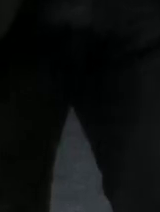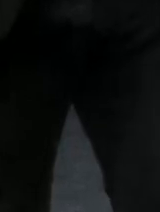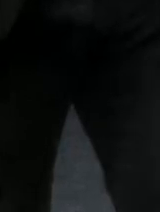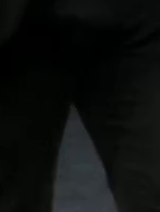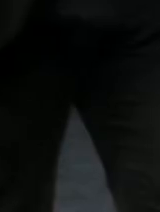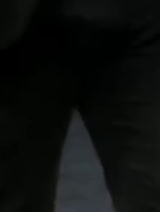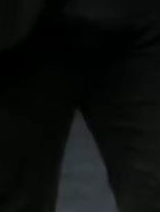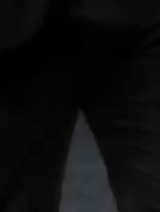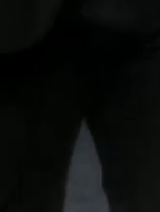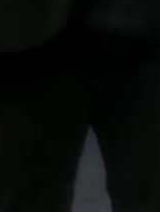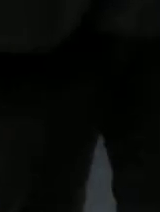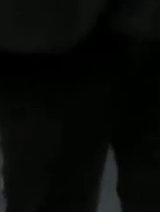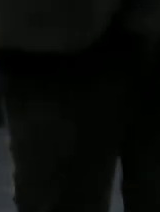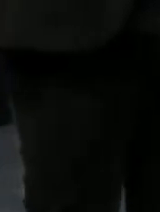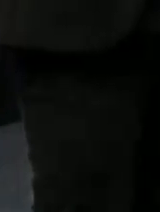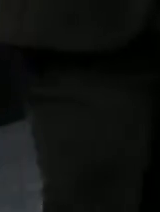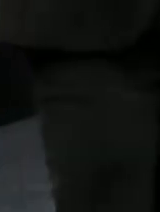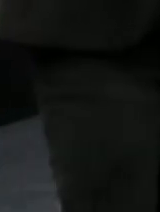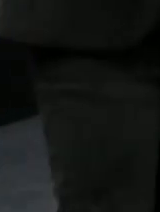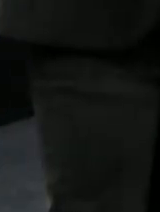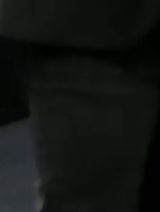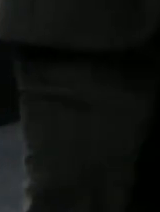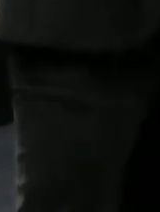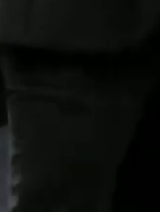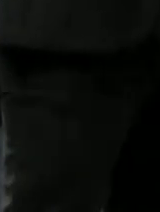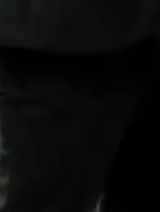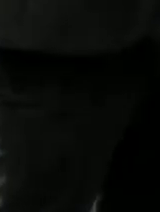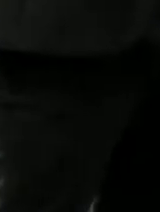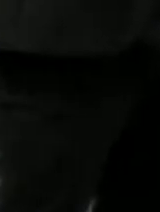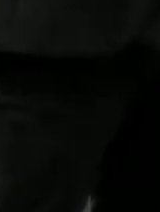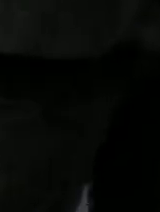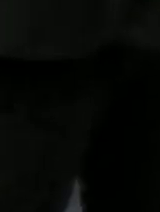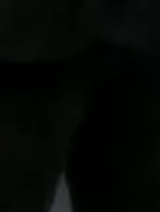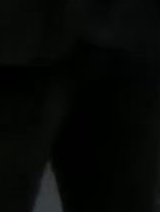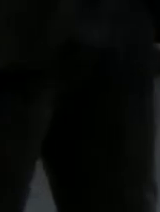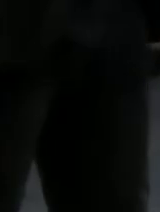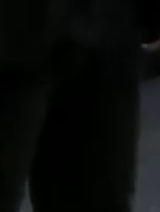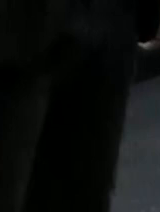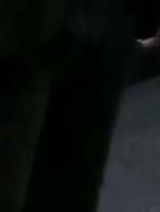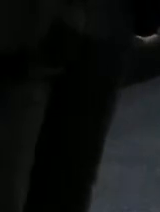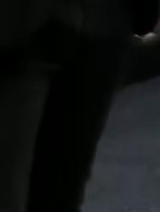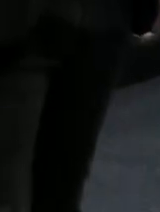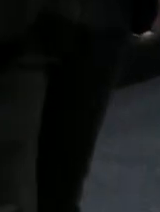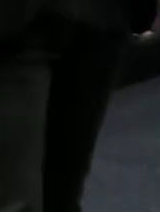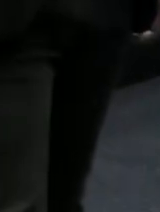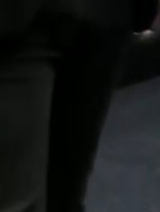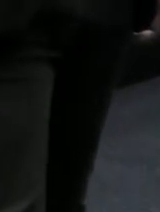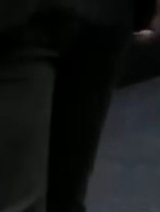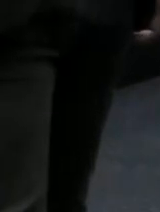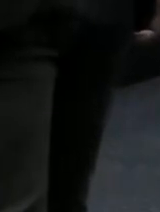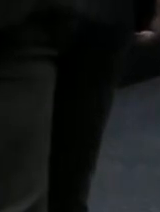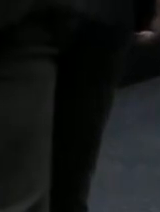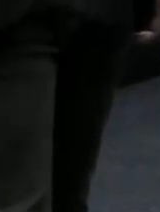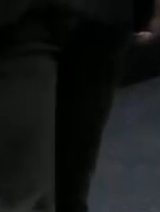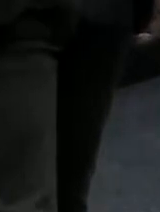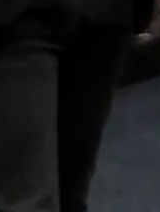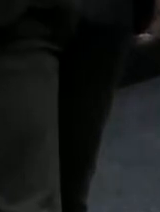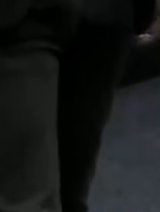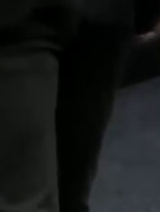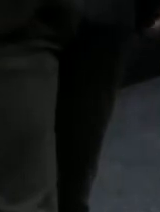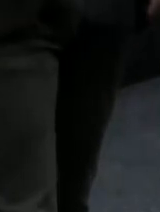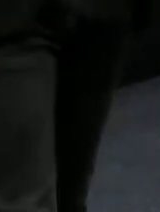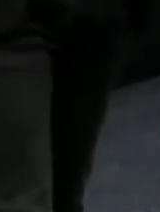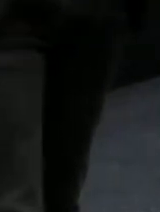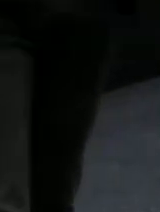Justa e que pode contar com a gente Parabéns Vitória Vitória Vitória pedais e dai